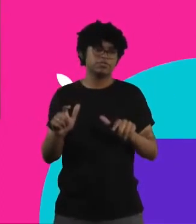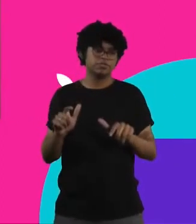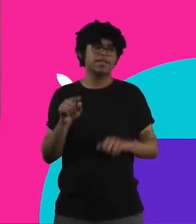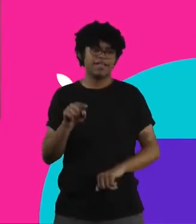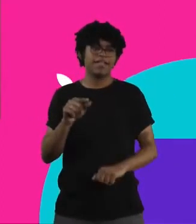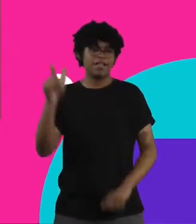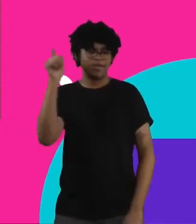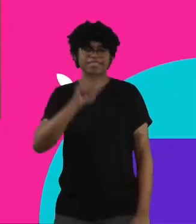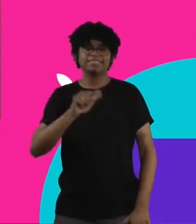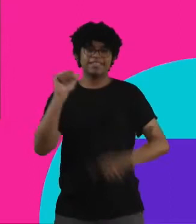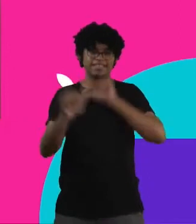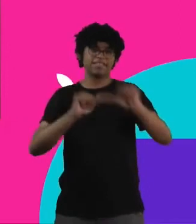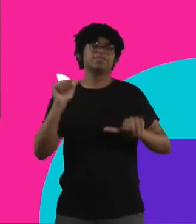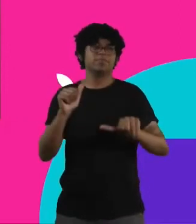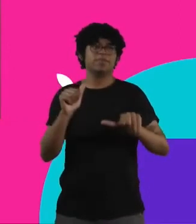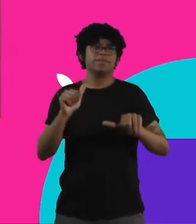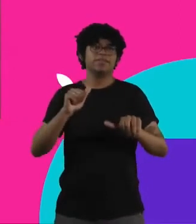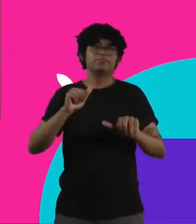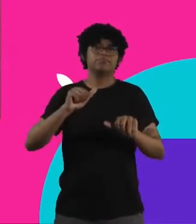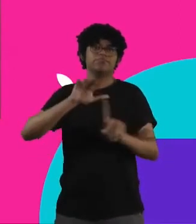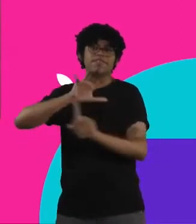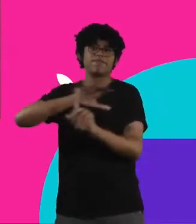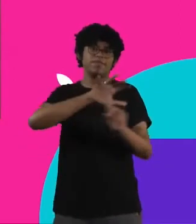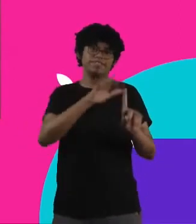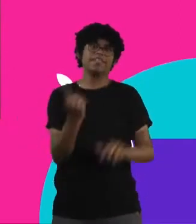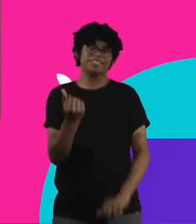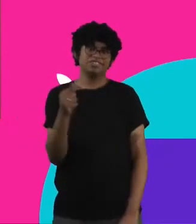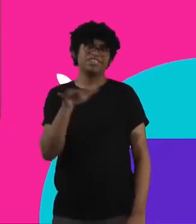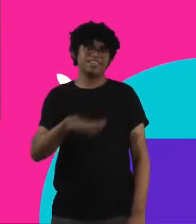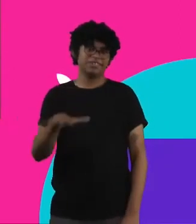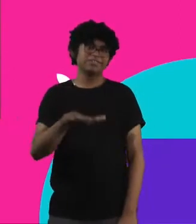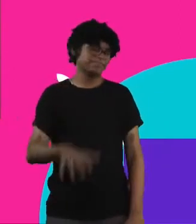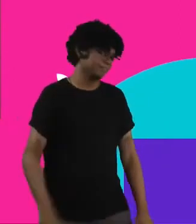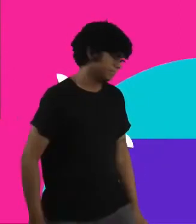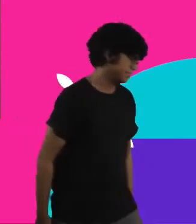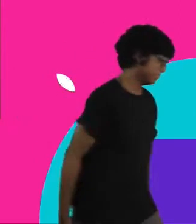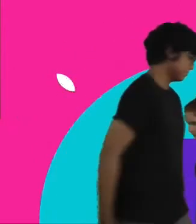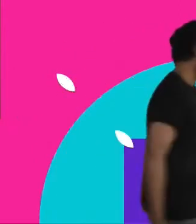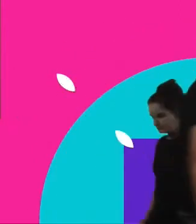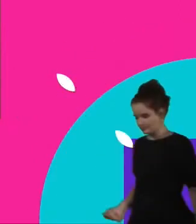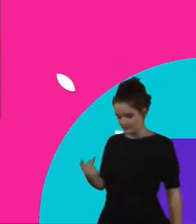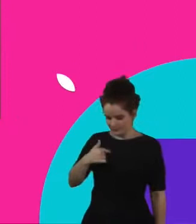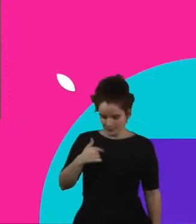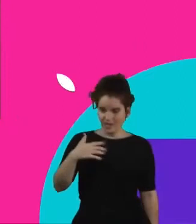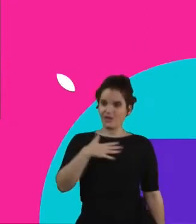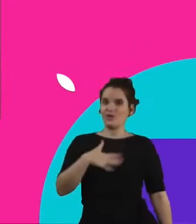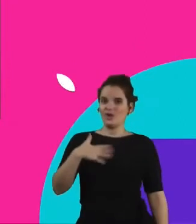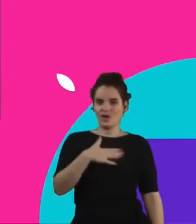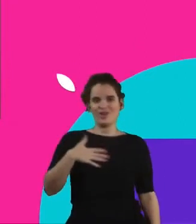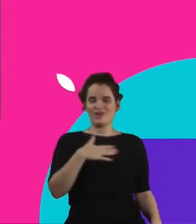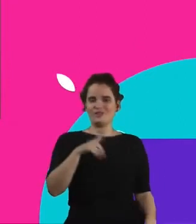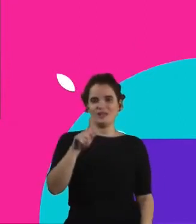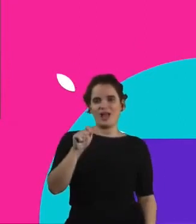elas transformem todo o seu entorno por meio do dinheiro. Então, eu gosto muito da Gabi quando